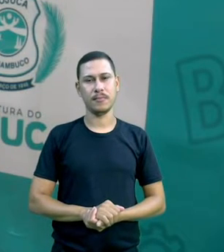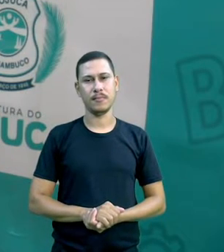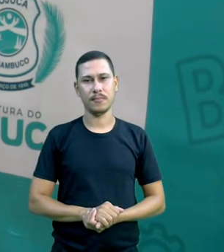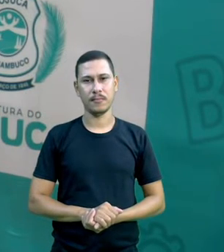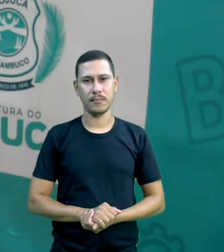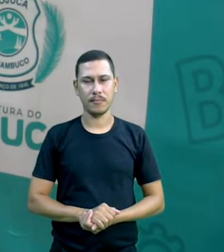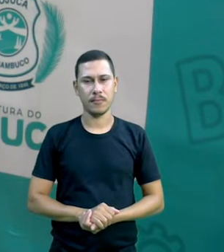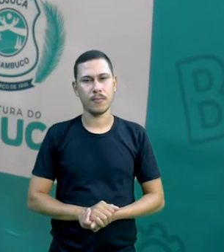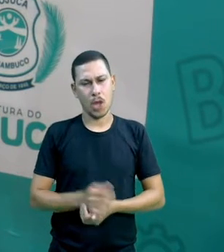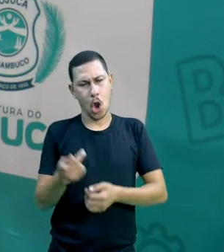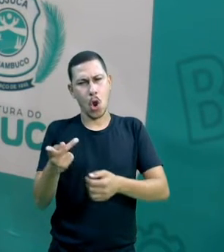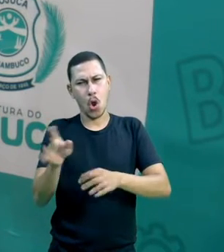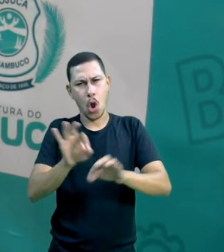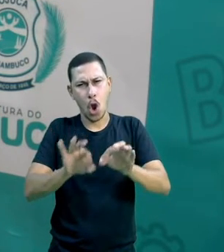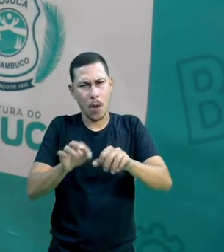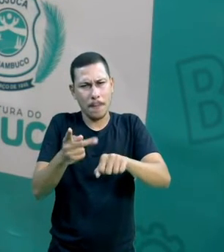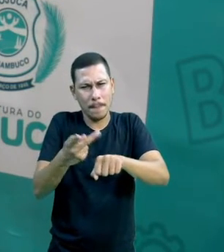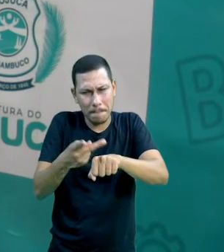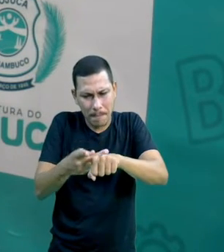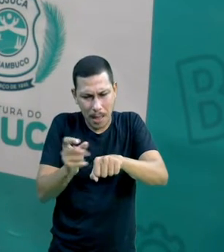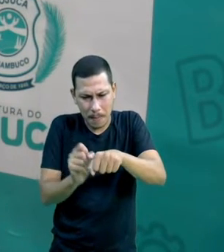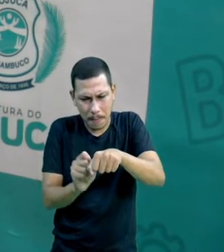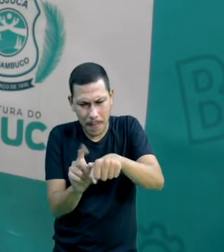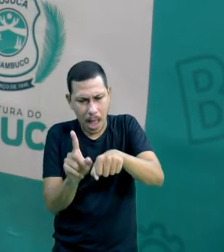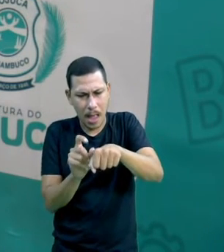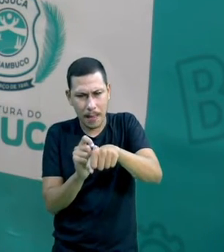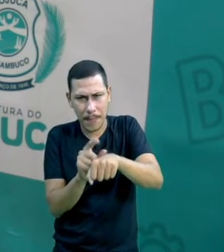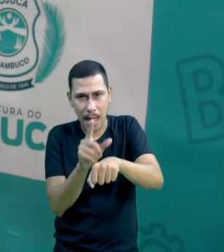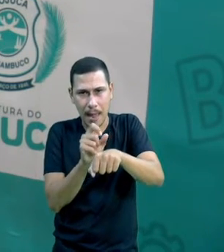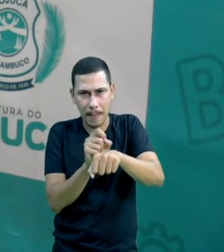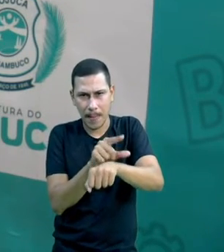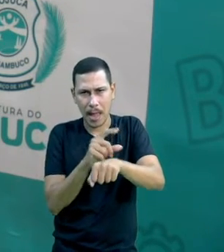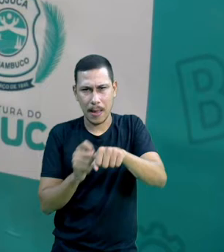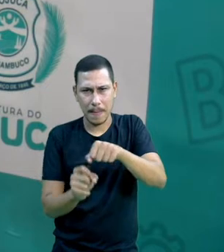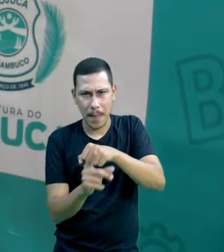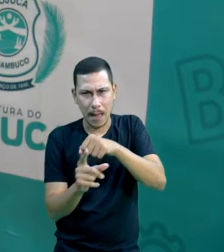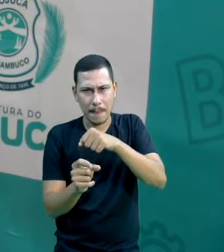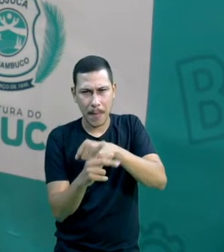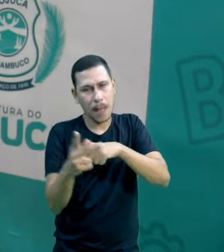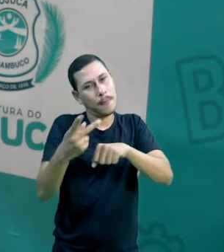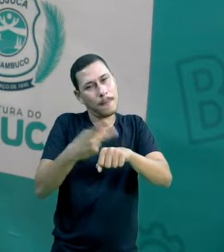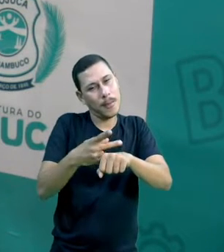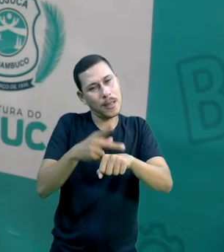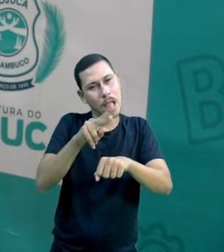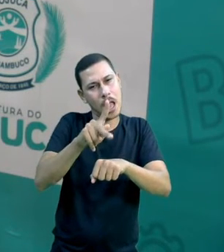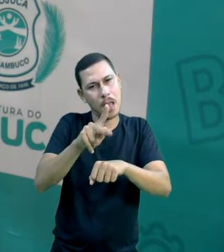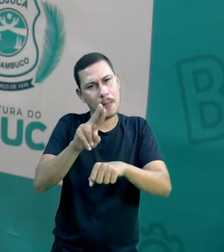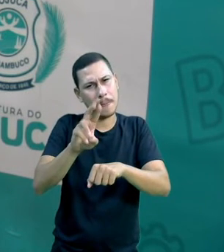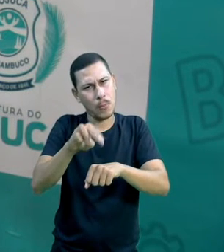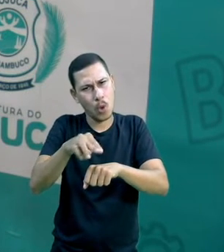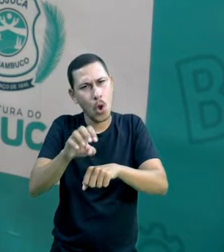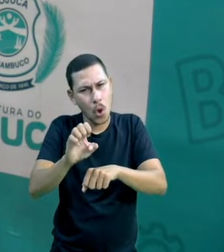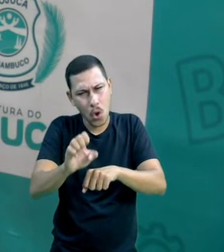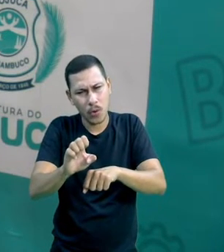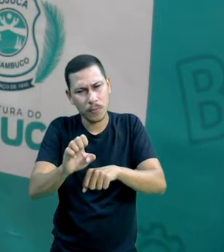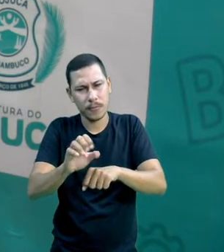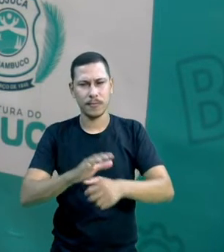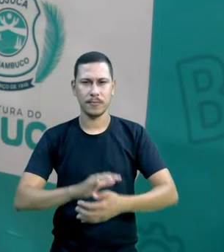então furinhos, e por isso que a gente forma então a pedra pome, também conhecido como